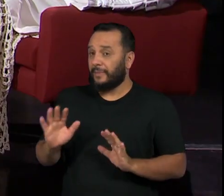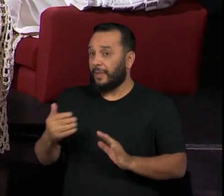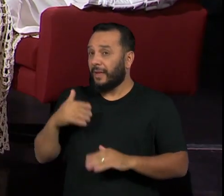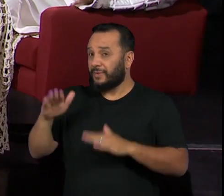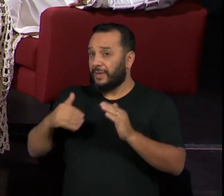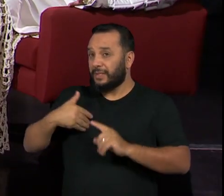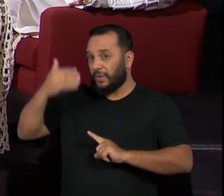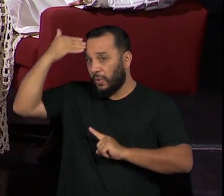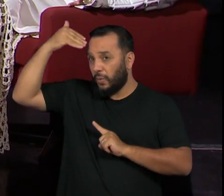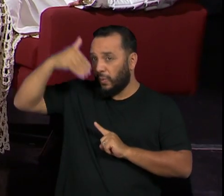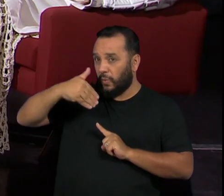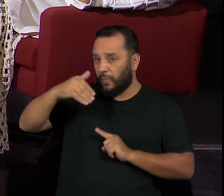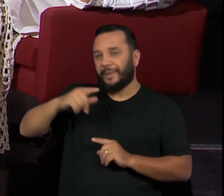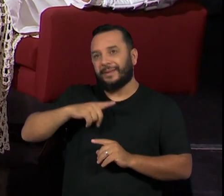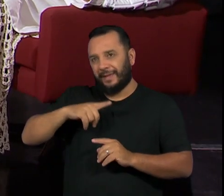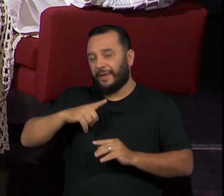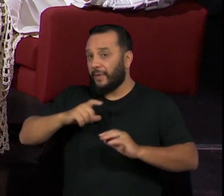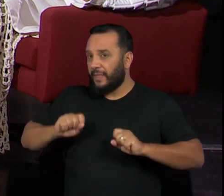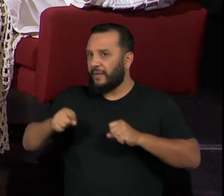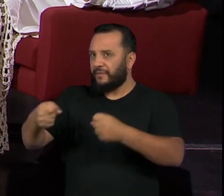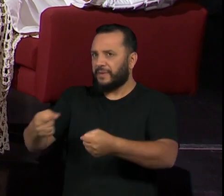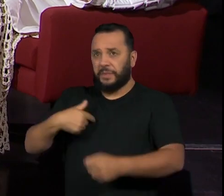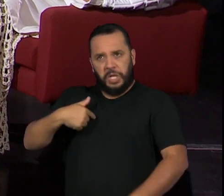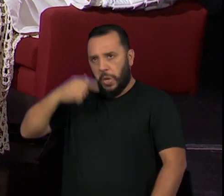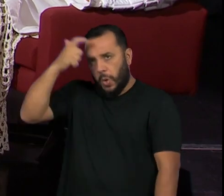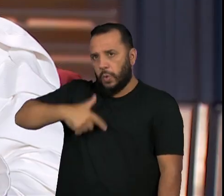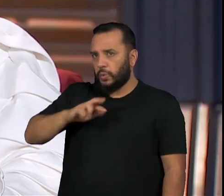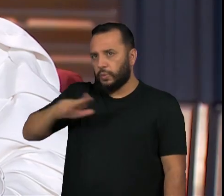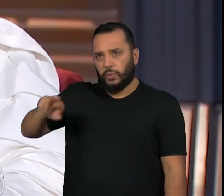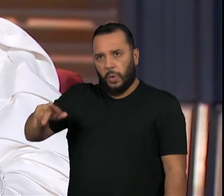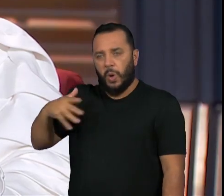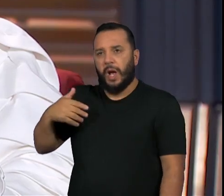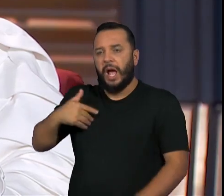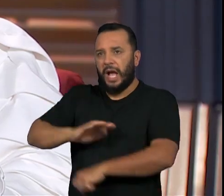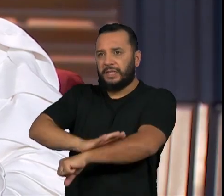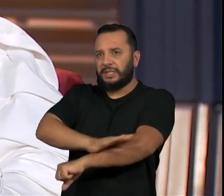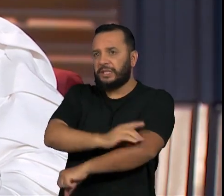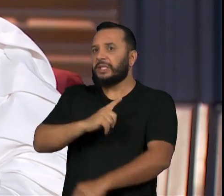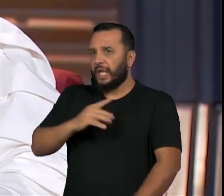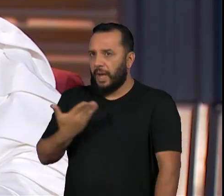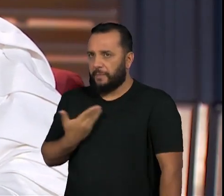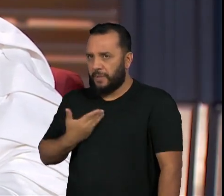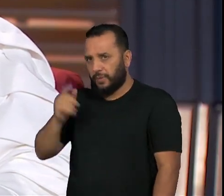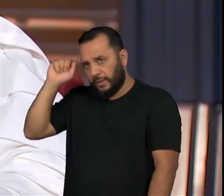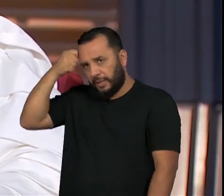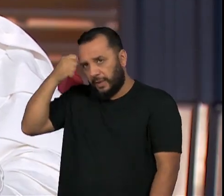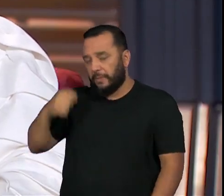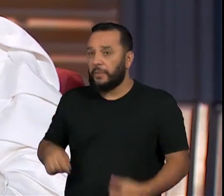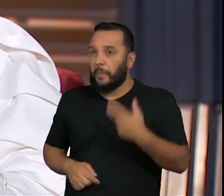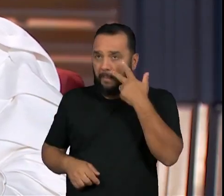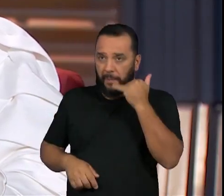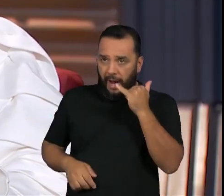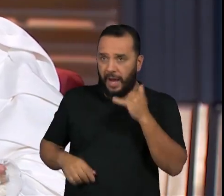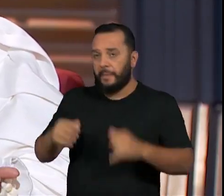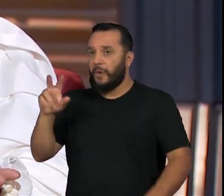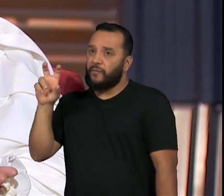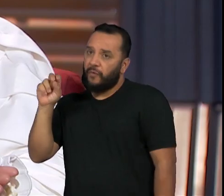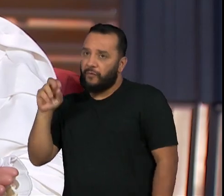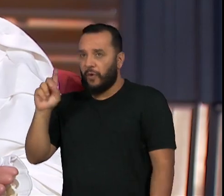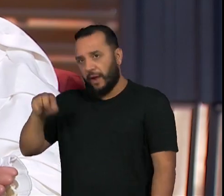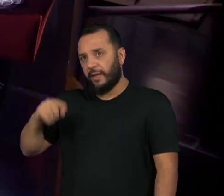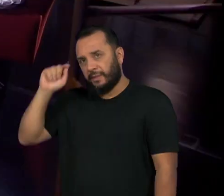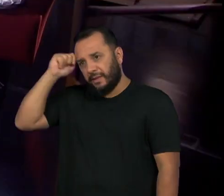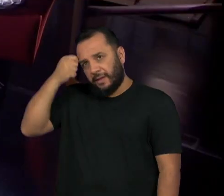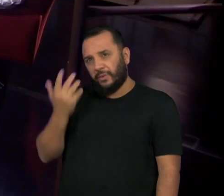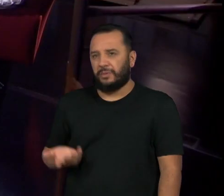culpa elabora uma defesa. Não, mas eu não sou racista. Eu tenho um amigo negro. O meu avô era negro. Sim.